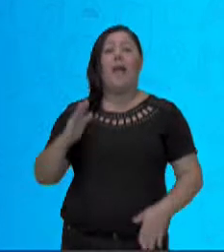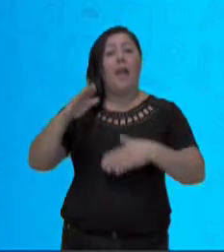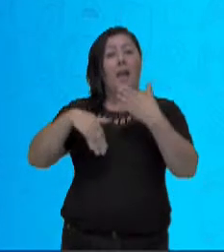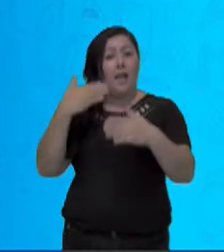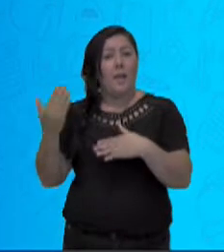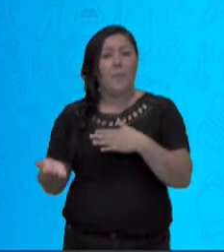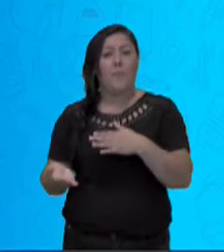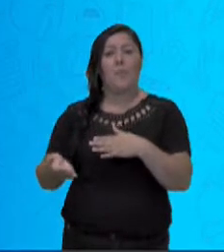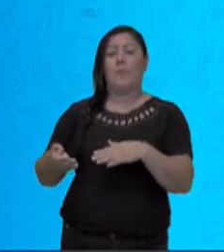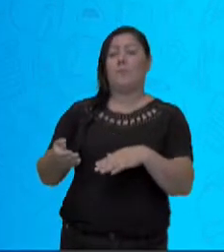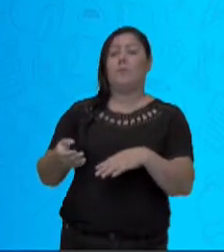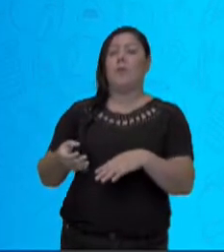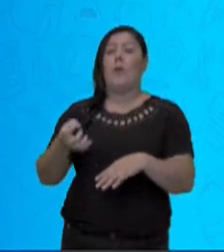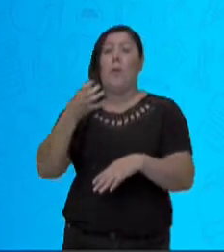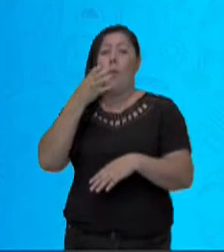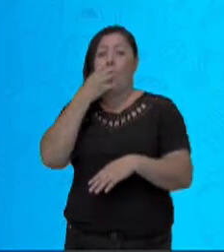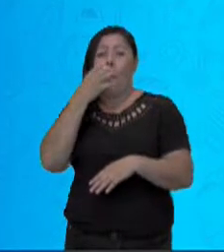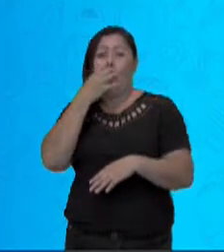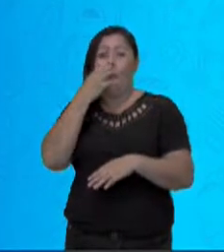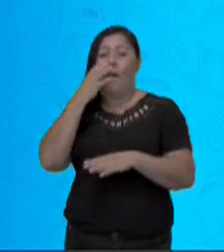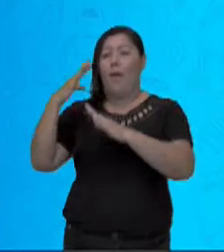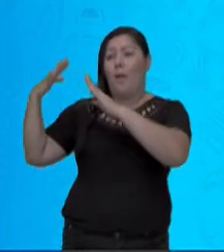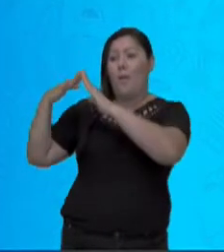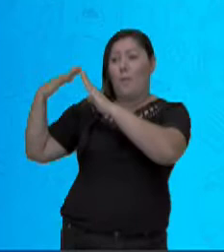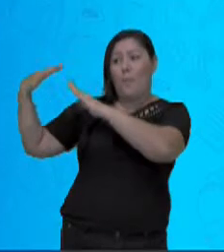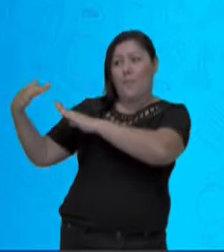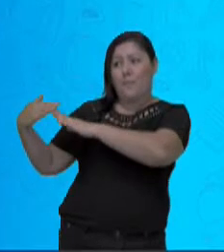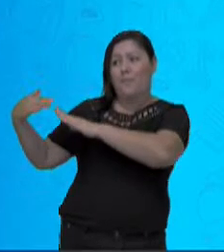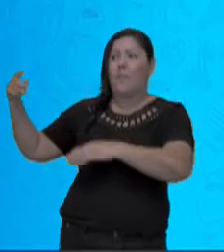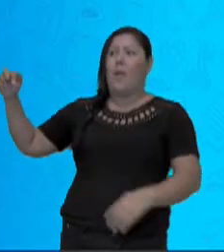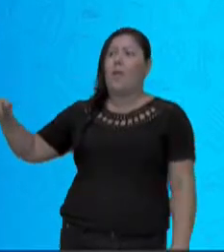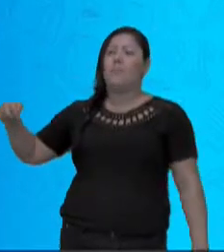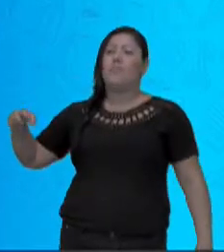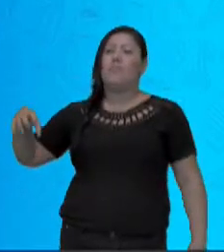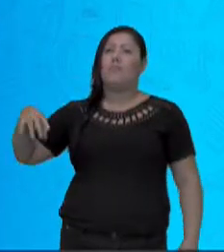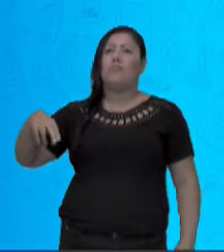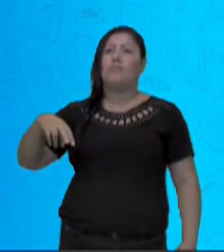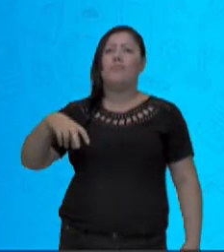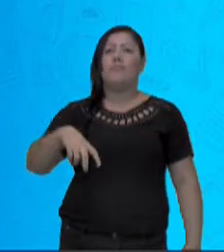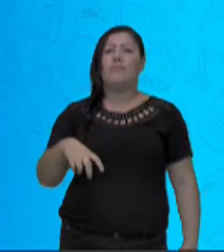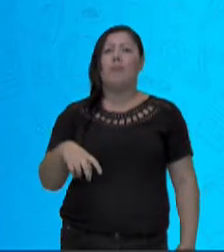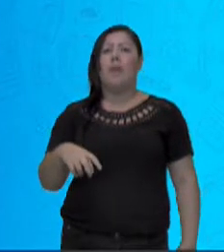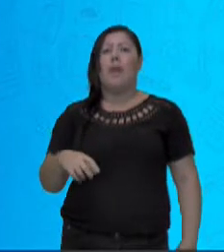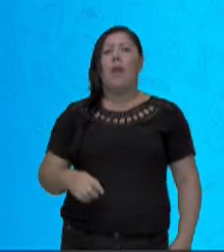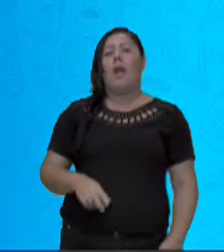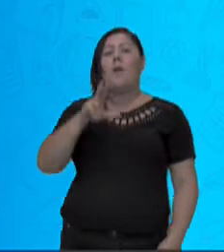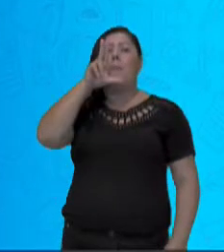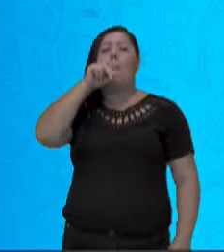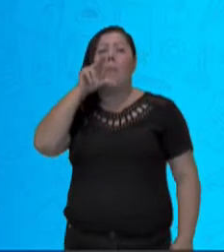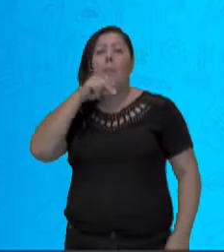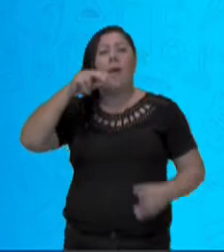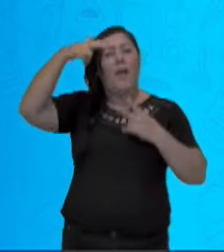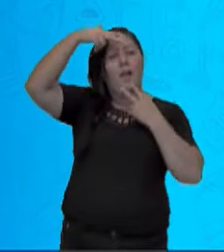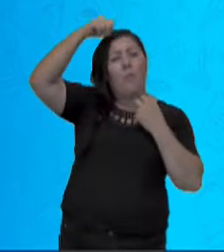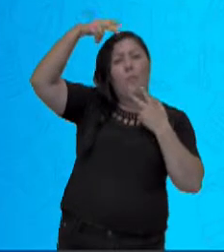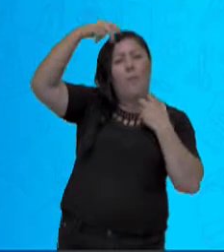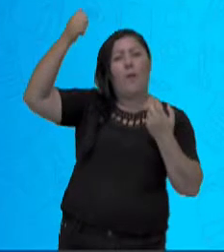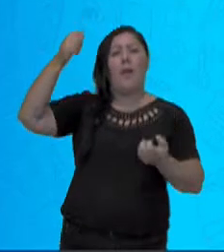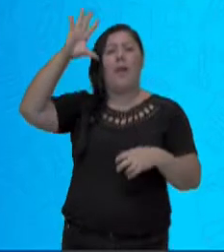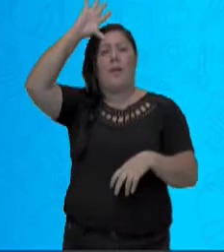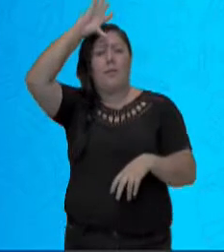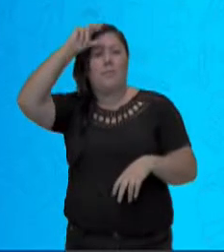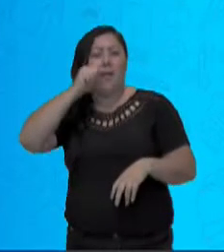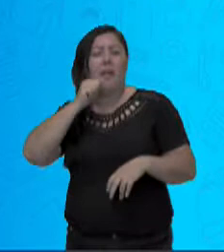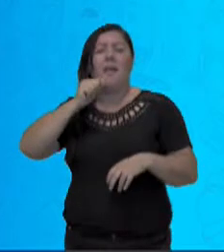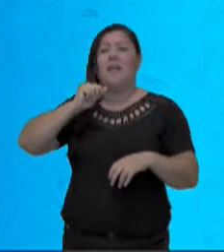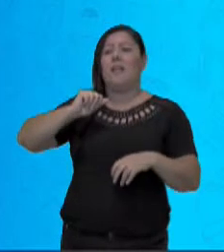Depois veio o cachorro da casa da vizinha, pato, cabra e galinha, de cá, de